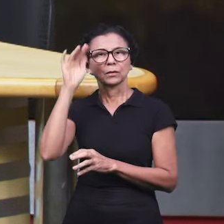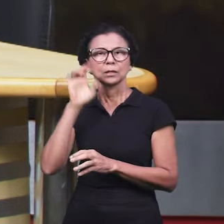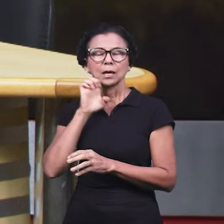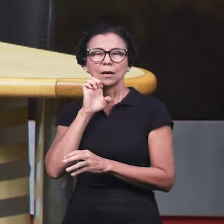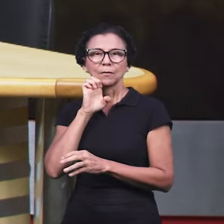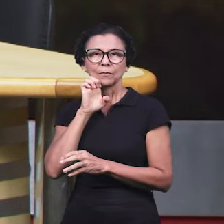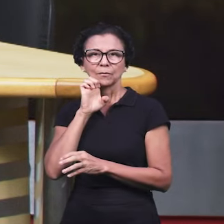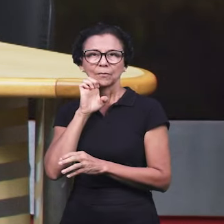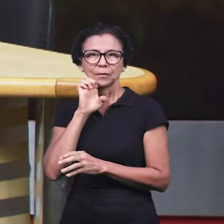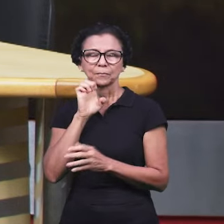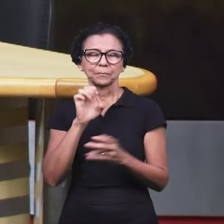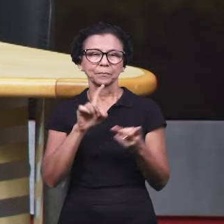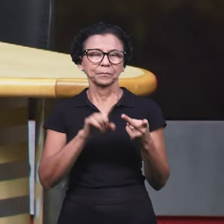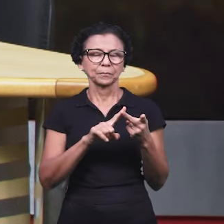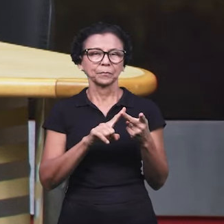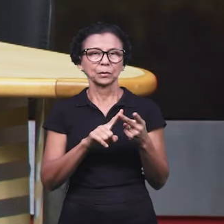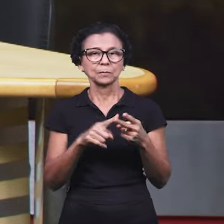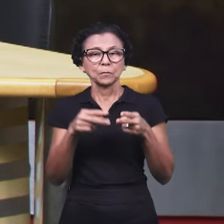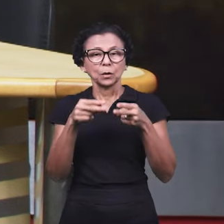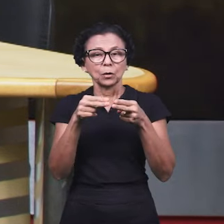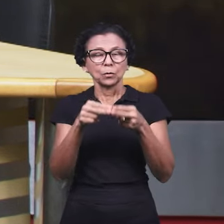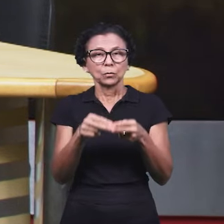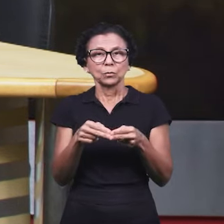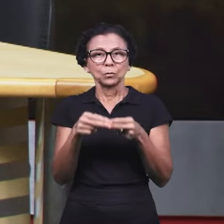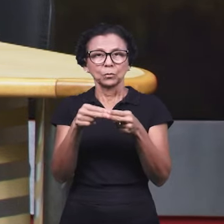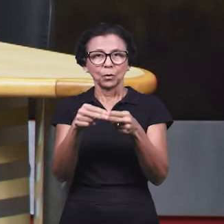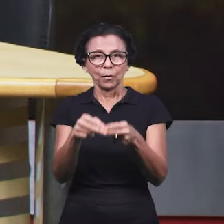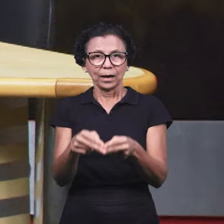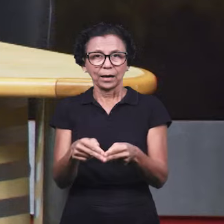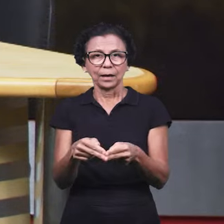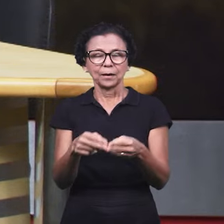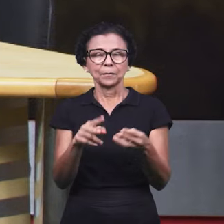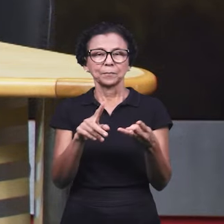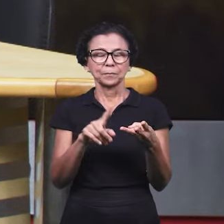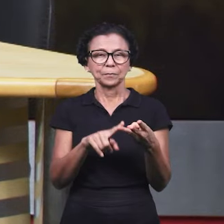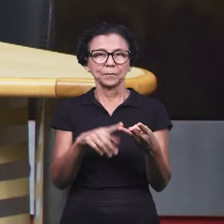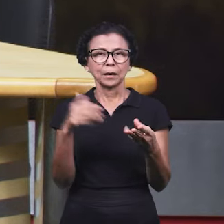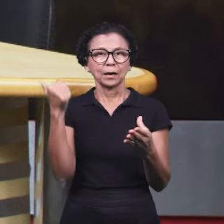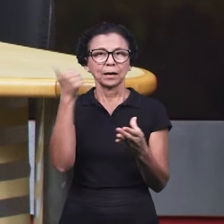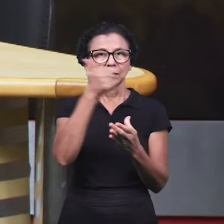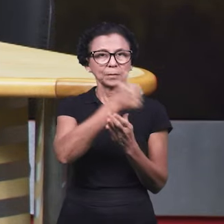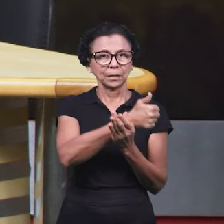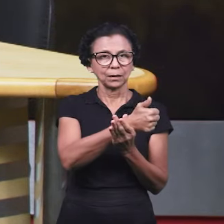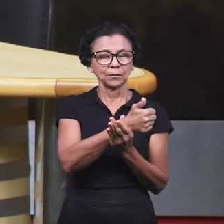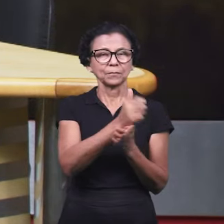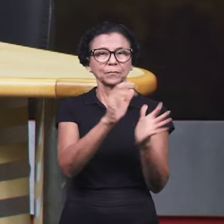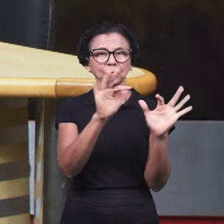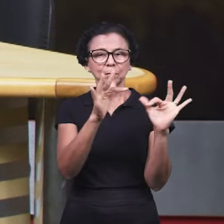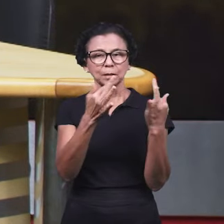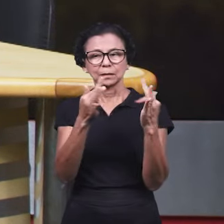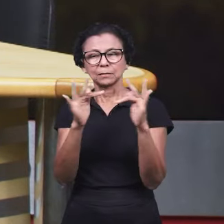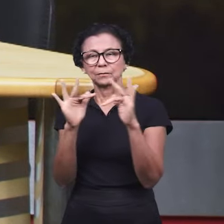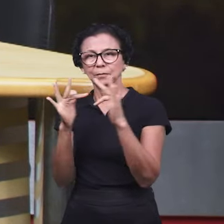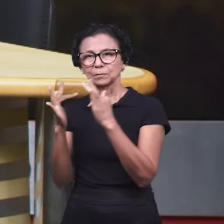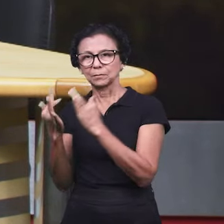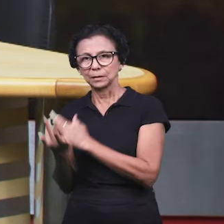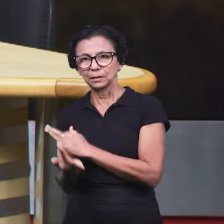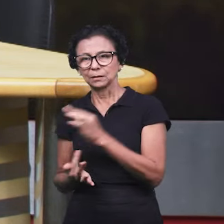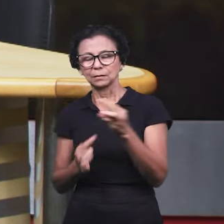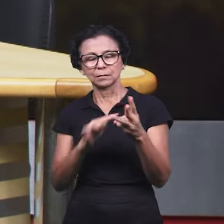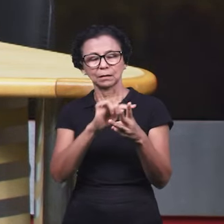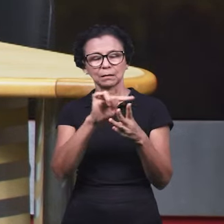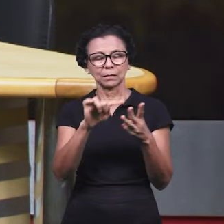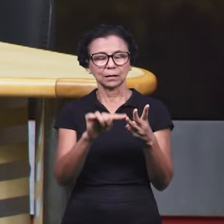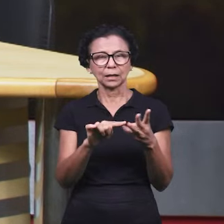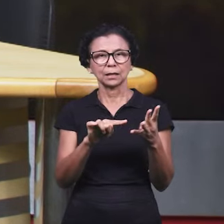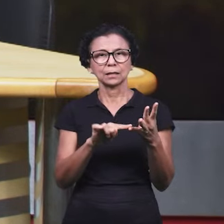em Noé a família n nós temos em Abraão a família e a sua sequência